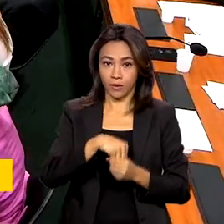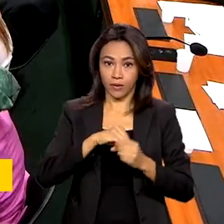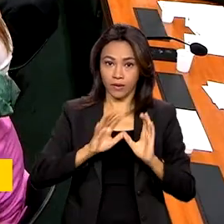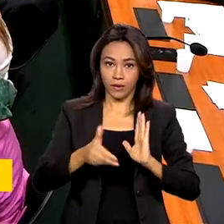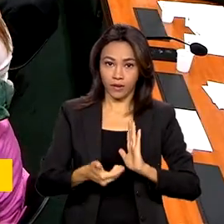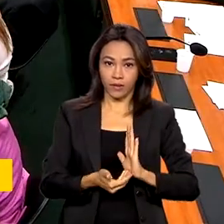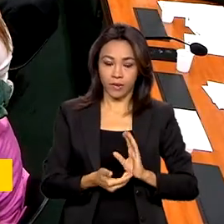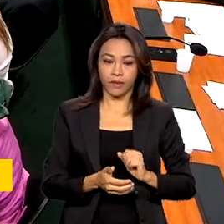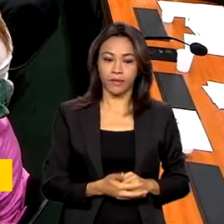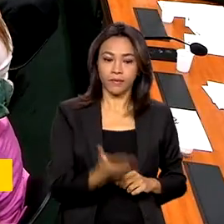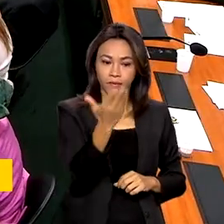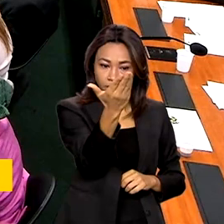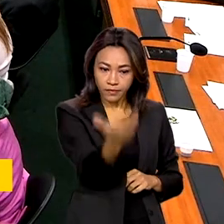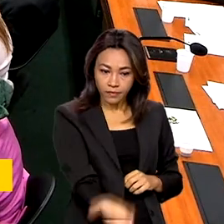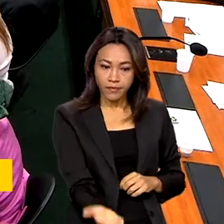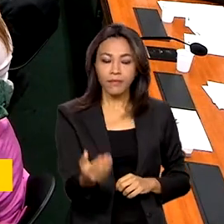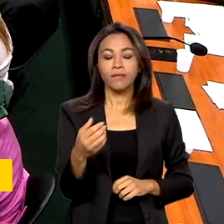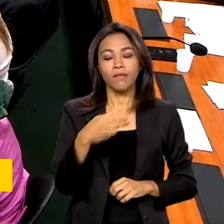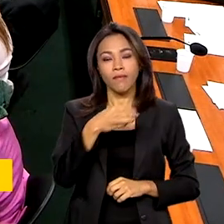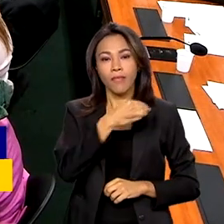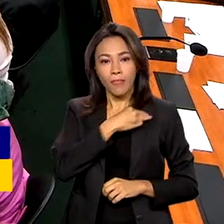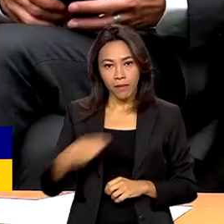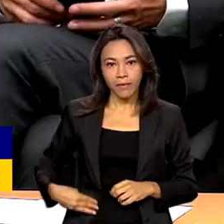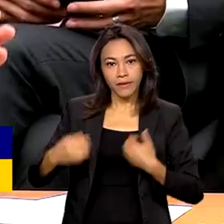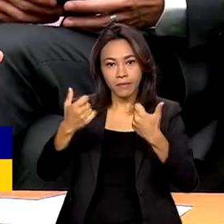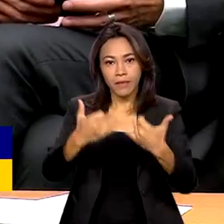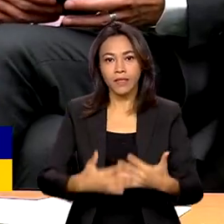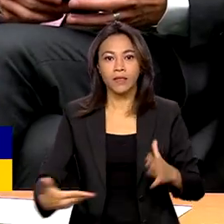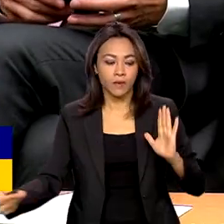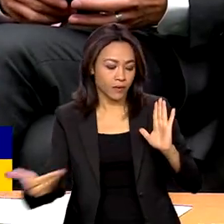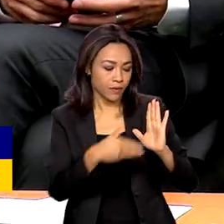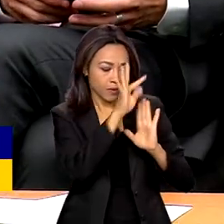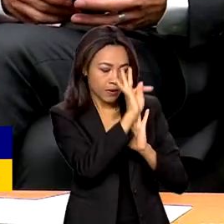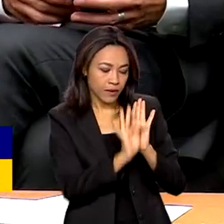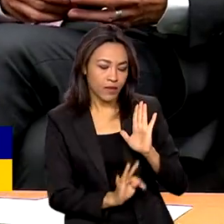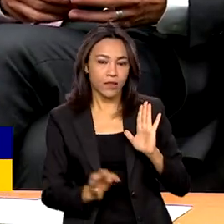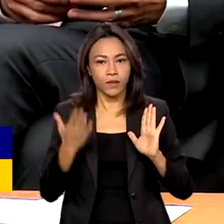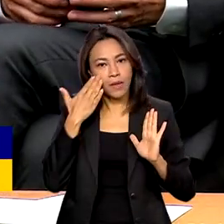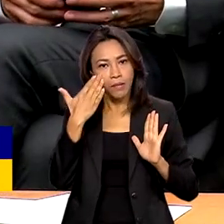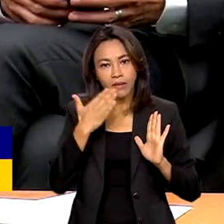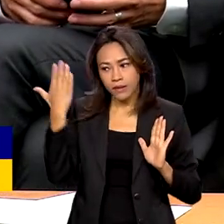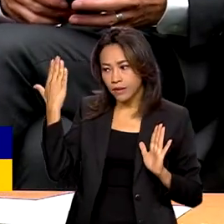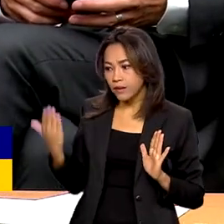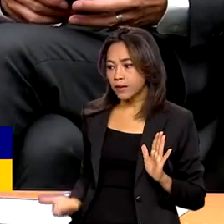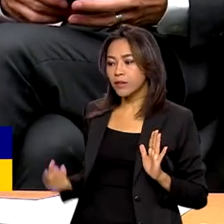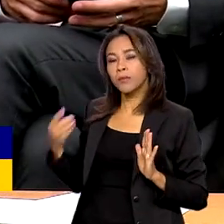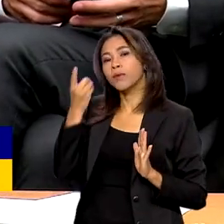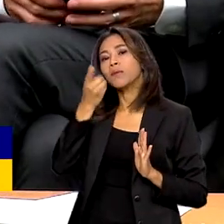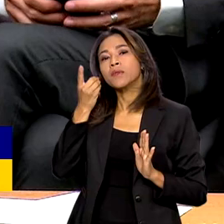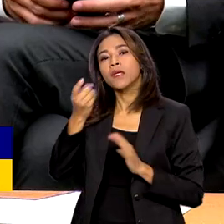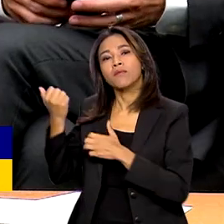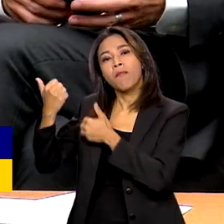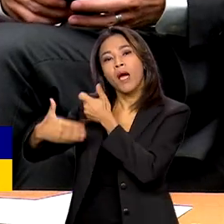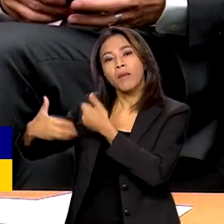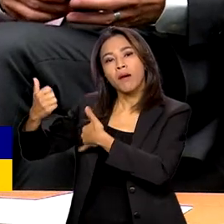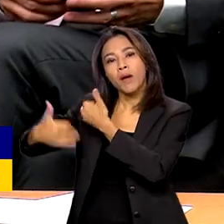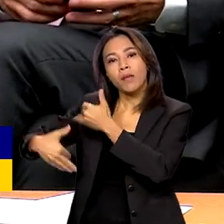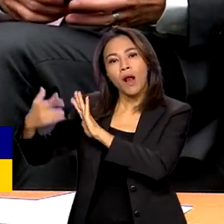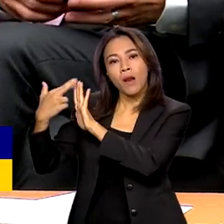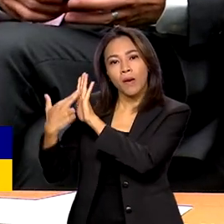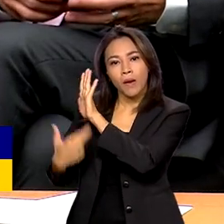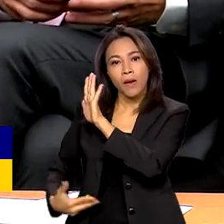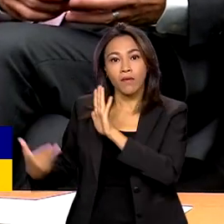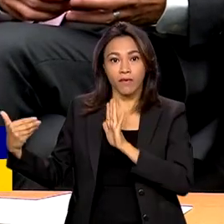para o ministro o texto do novo Marco fiscal apresentado pelo relatório o deputado Cláudio cajado vai ser uma ferramenta de